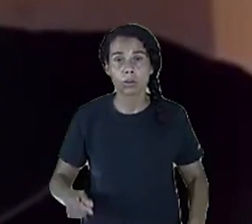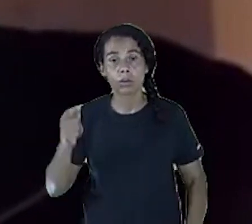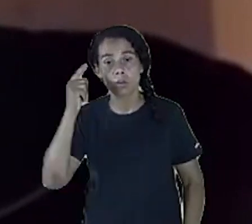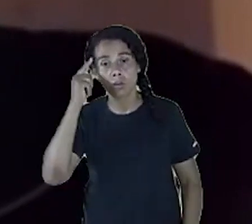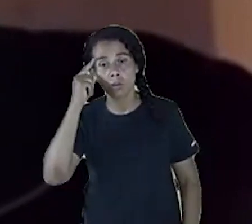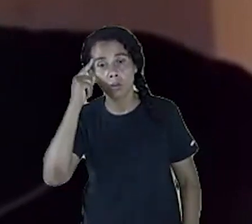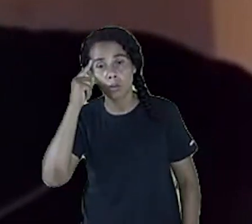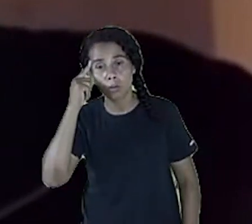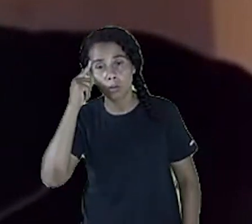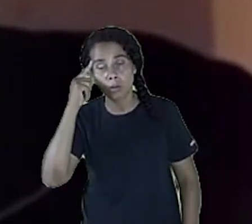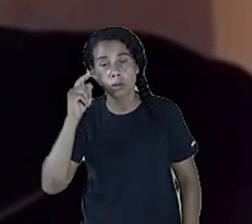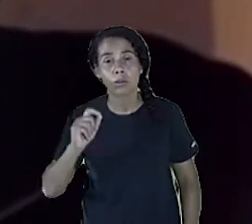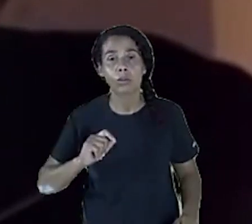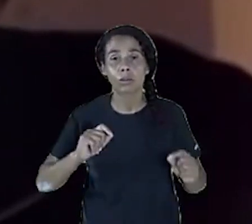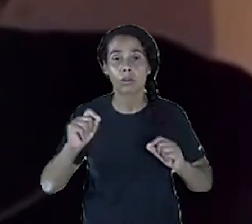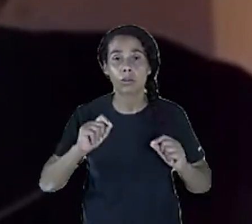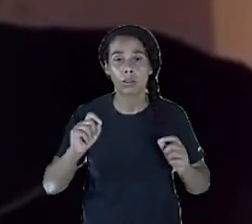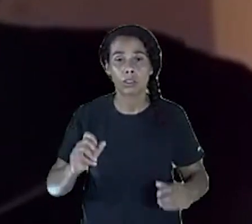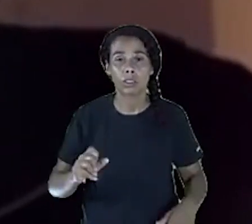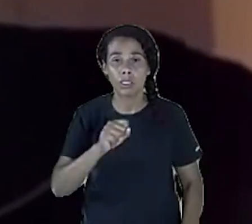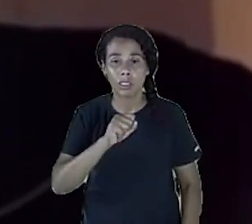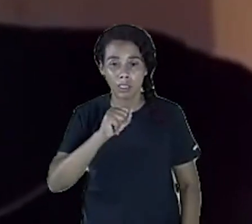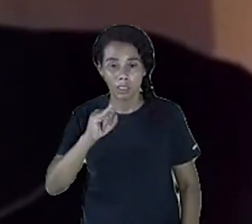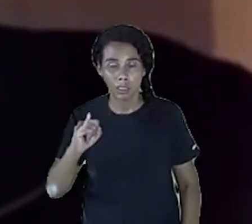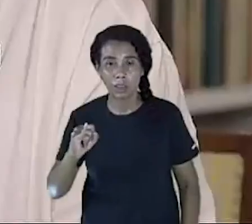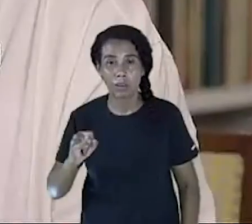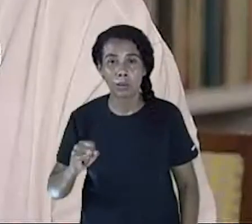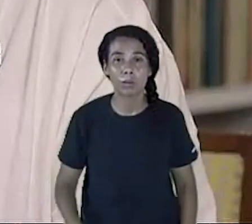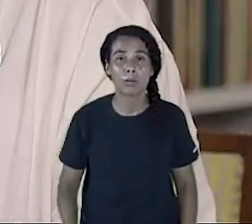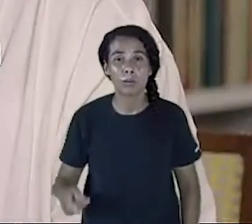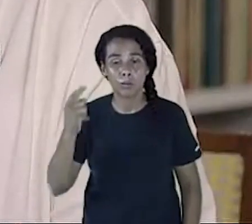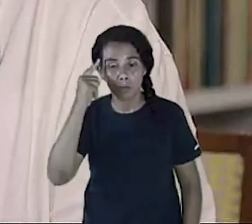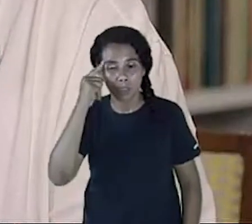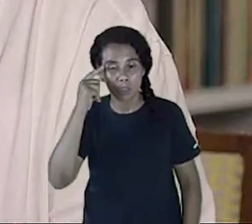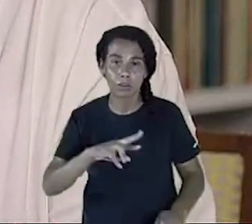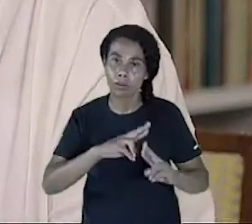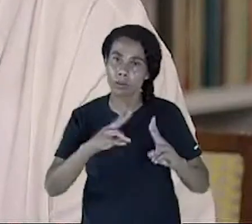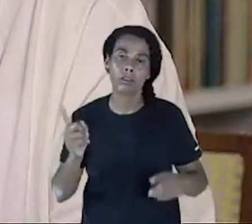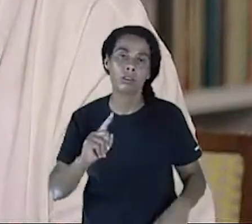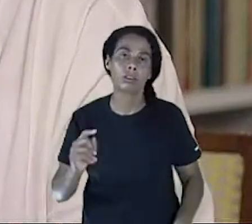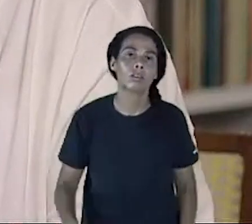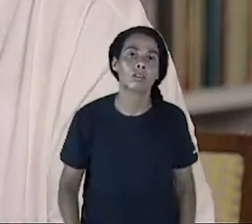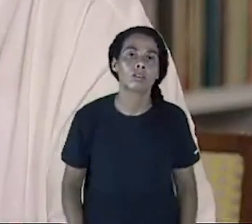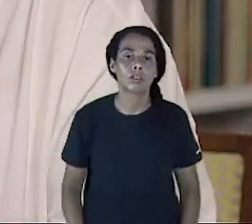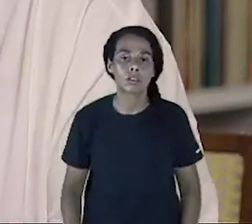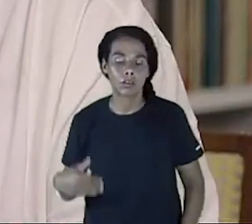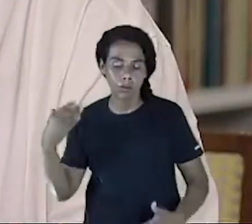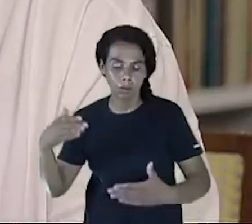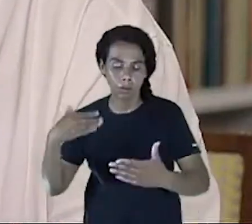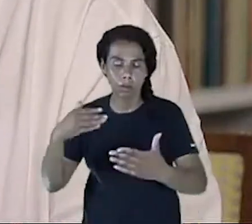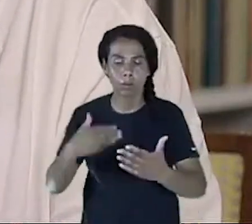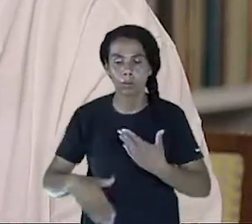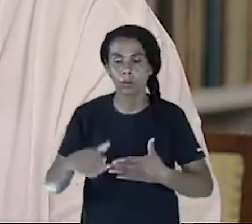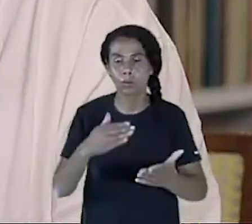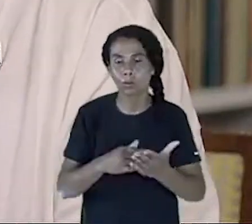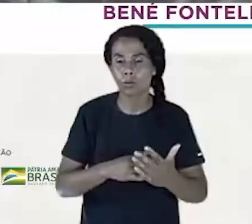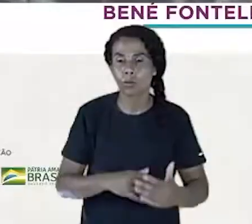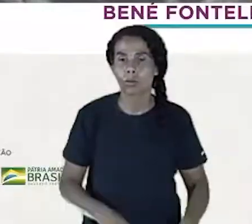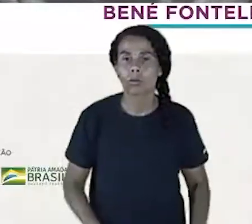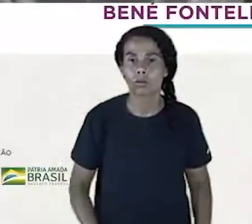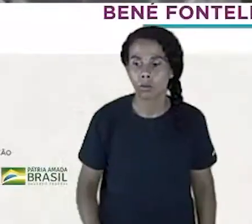assim, dessa maneira. Bené, você acha que é tão simples assim? O